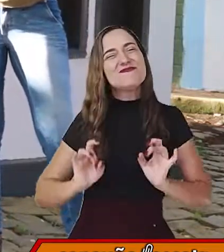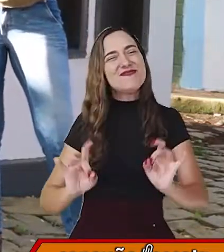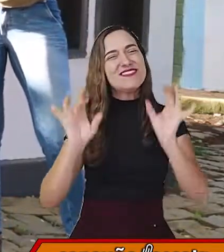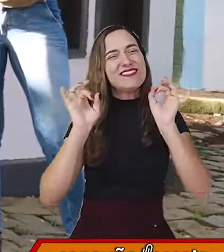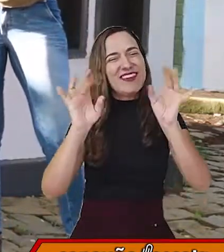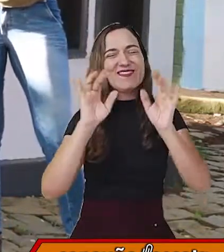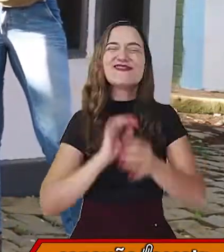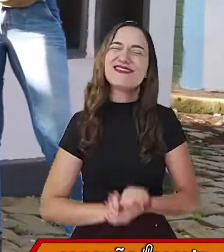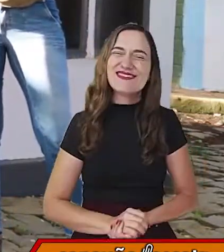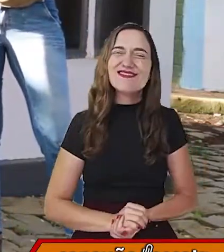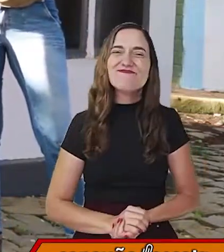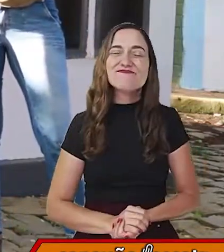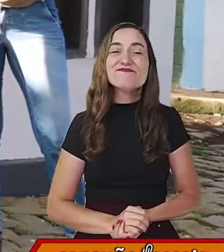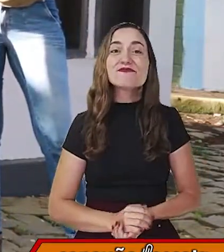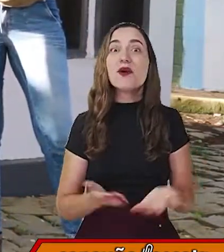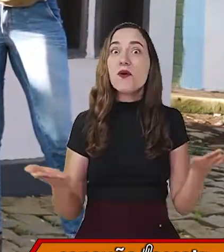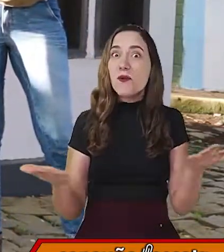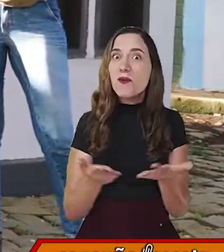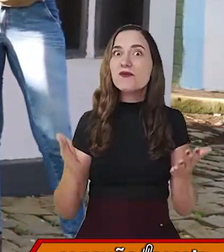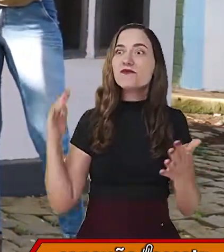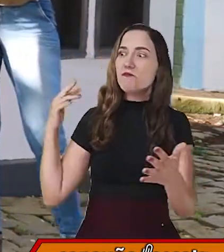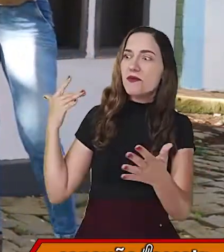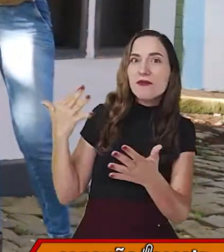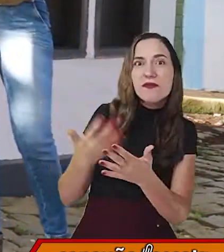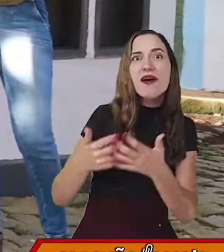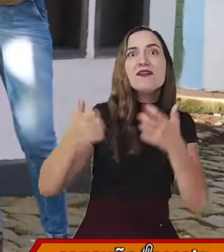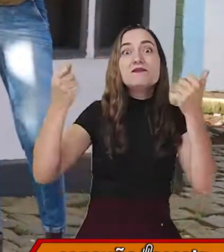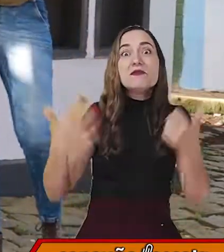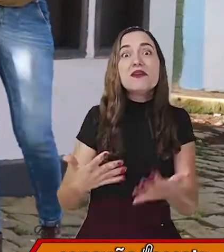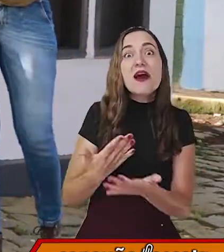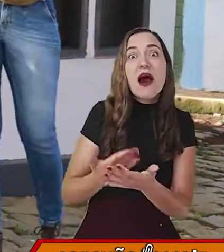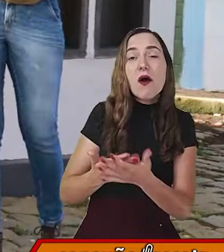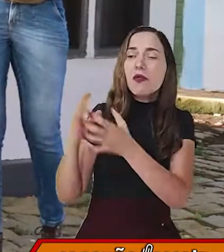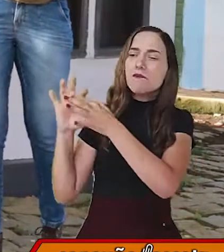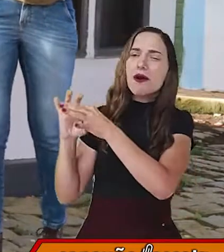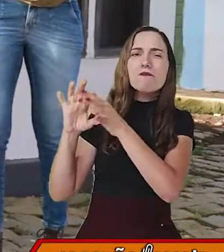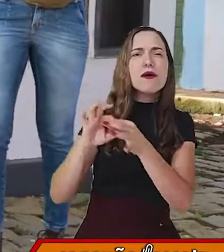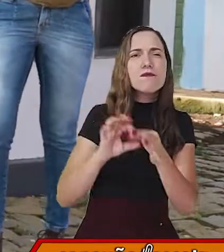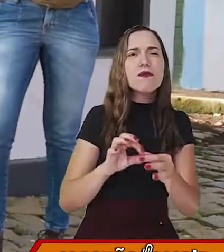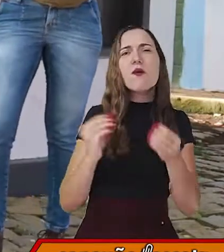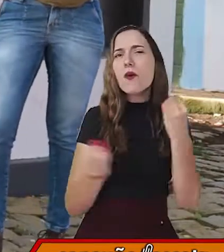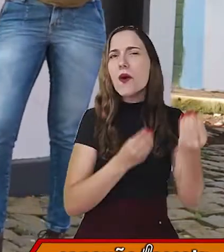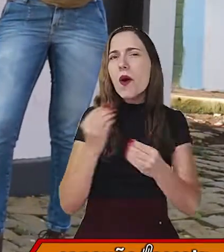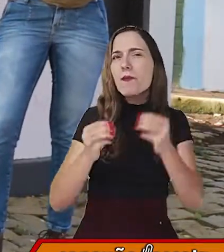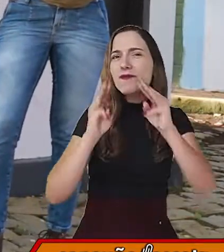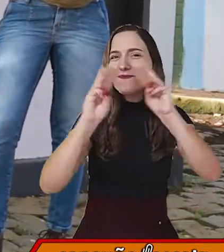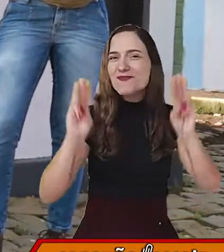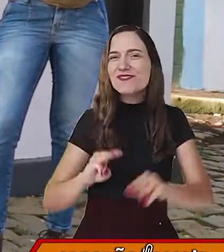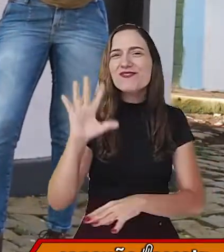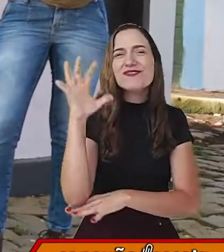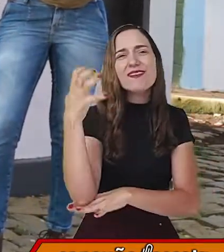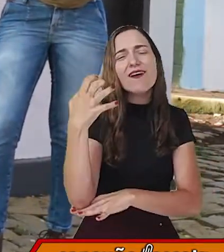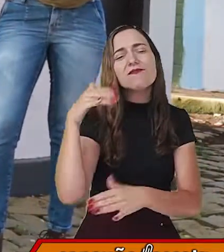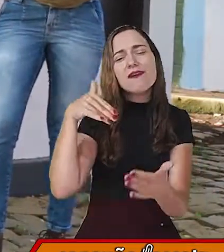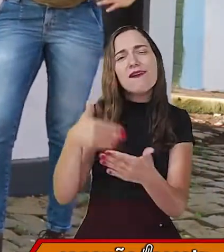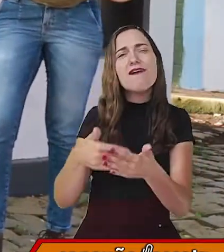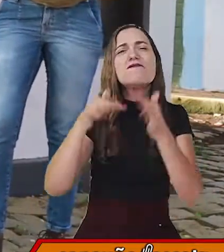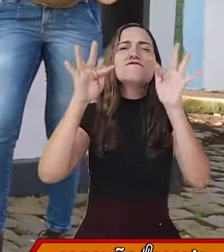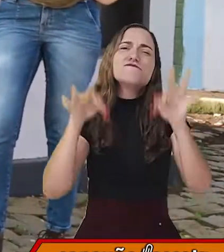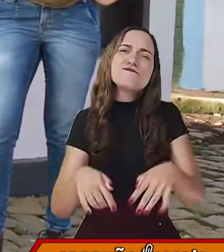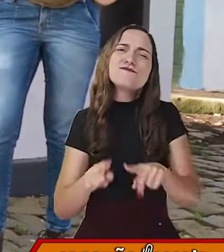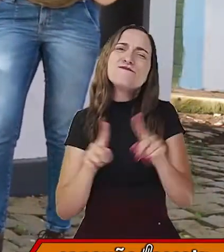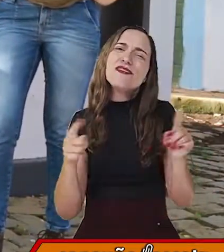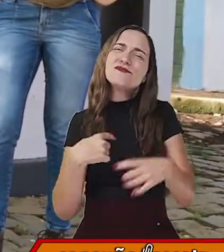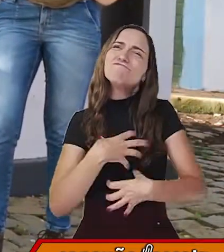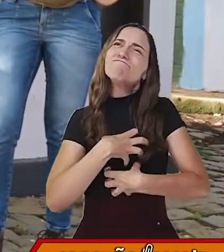muito especial. E esse nosso especial Memorial do Cerrado está chegando ao fim. Mas, gente, eu já tô assim, ó, com